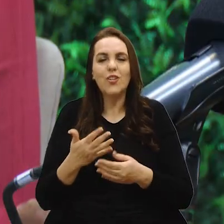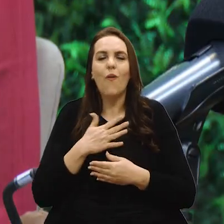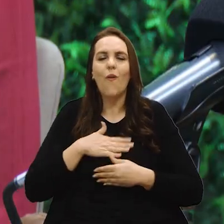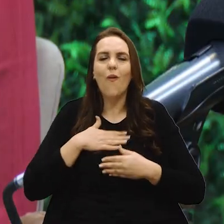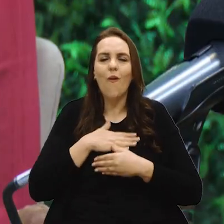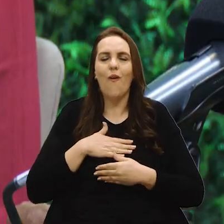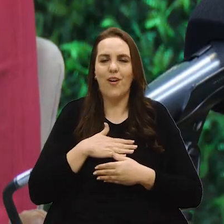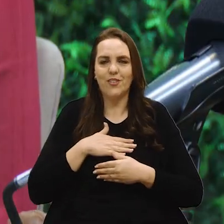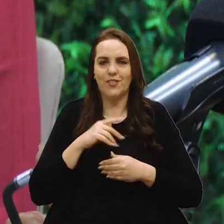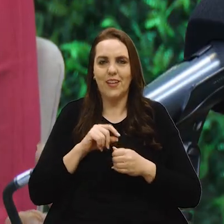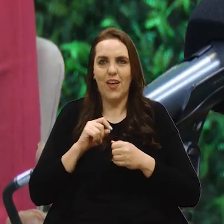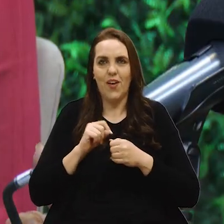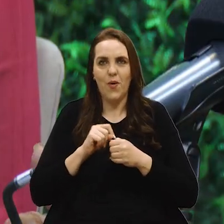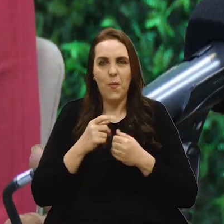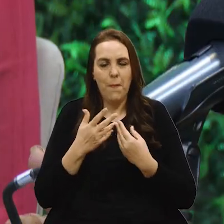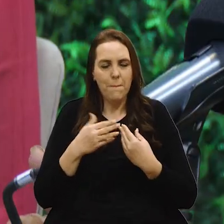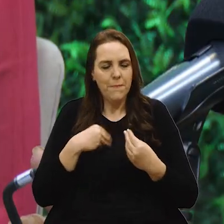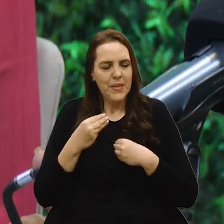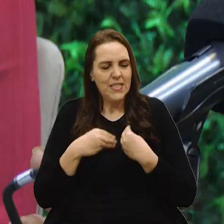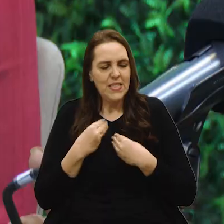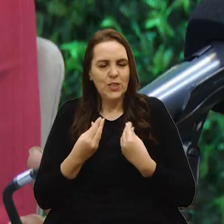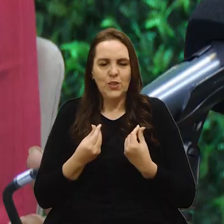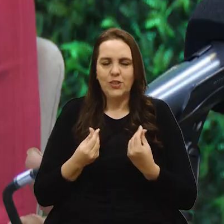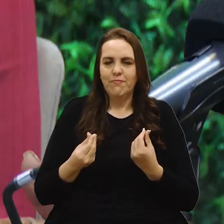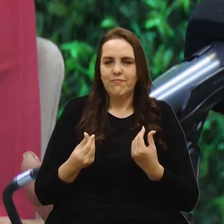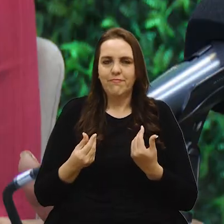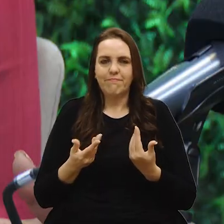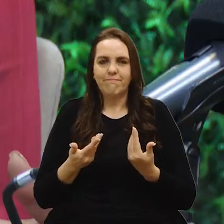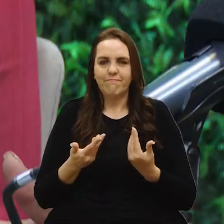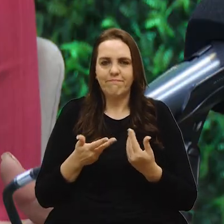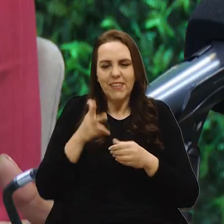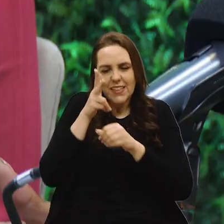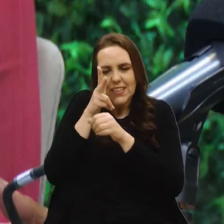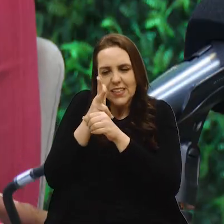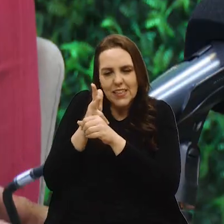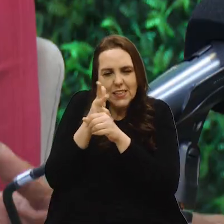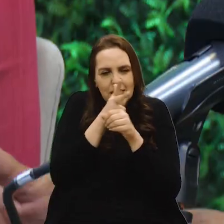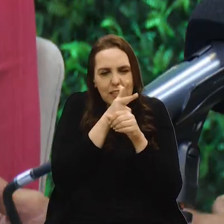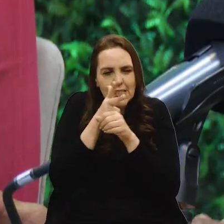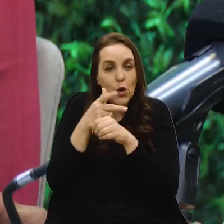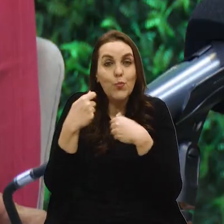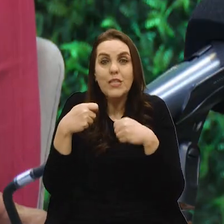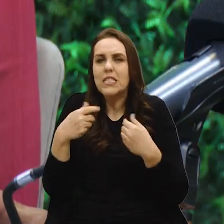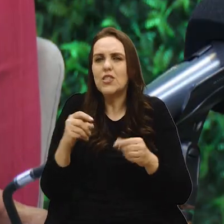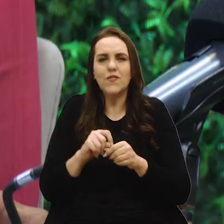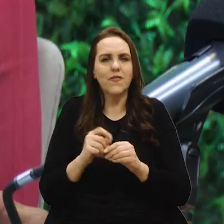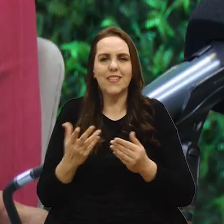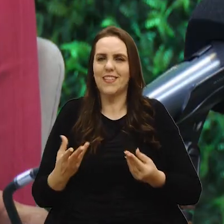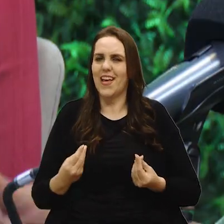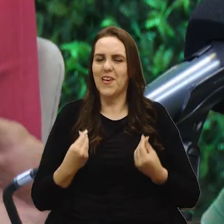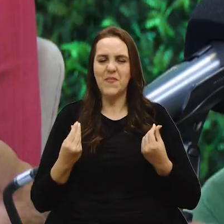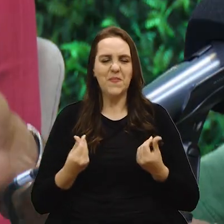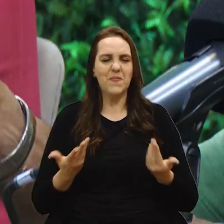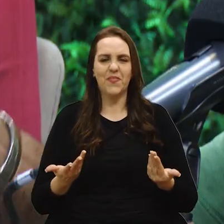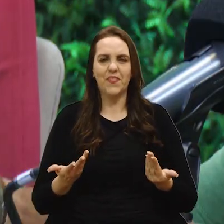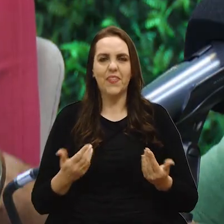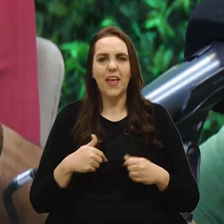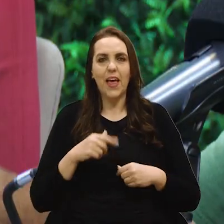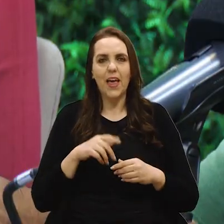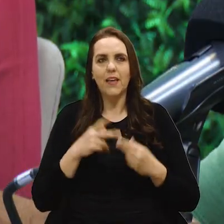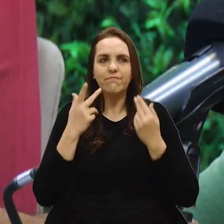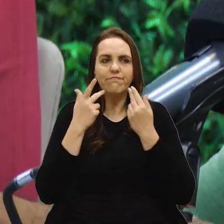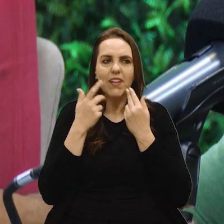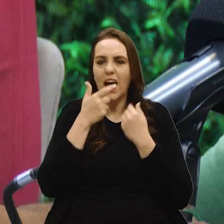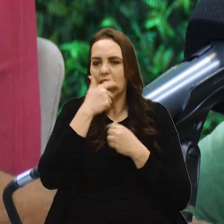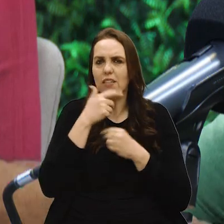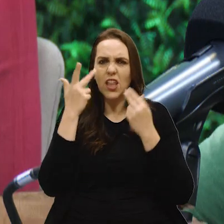sinto do outro lado da câmera e com bastante... Eu tenho que fazer isso. O que é